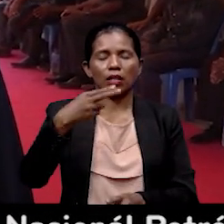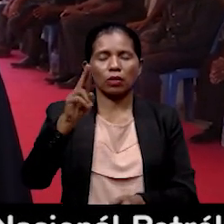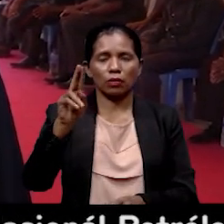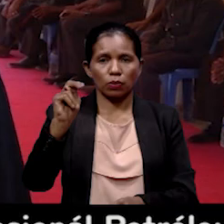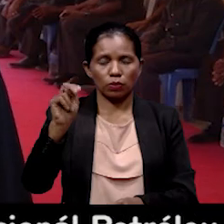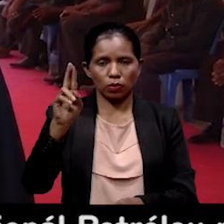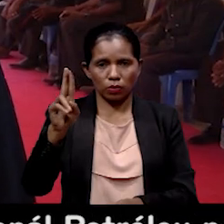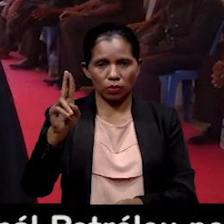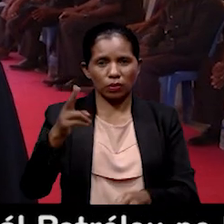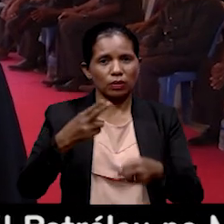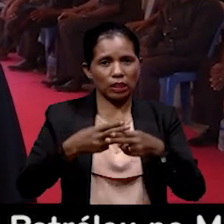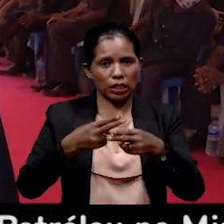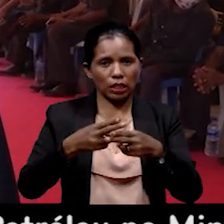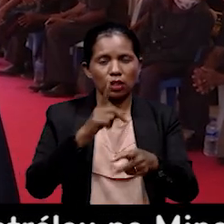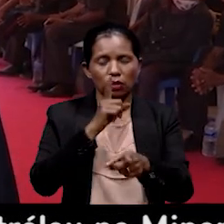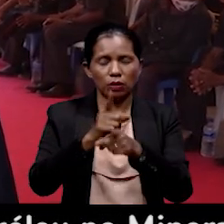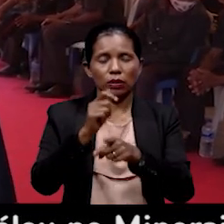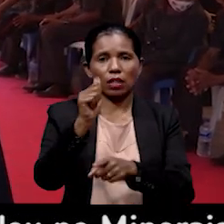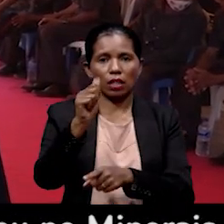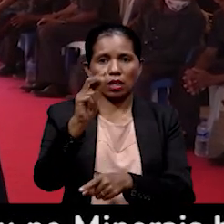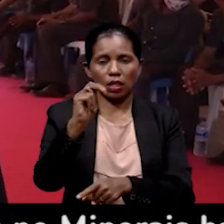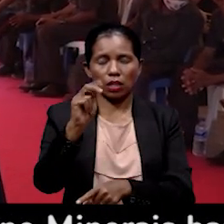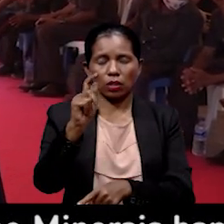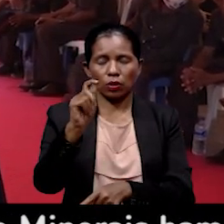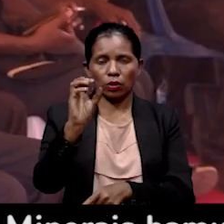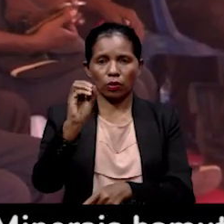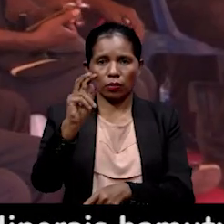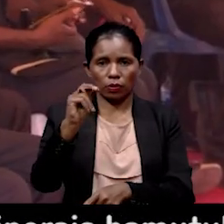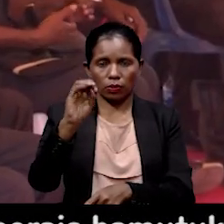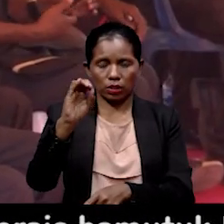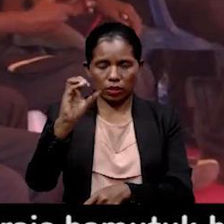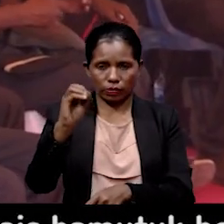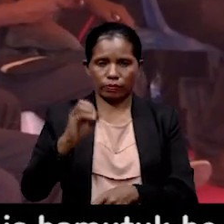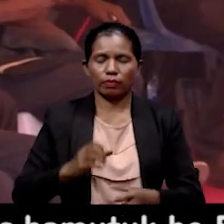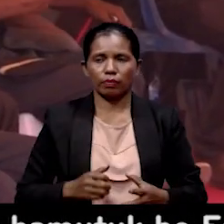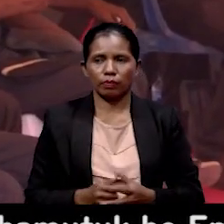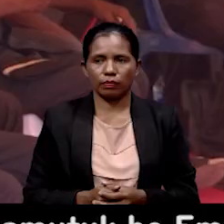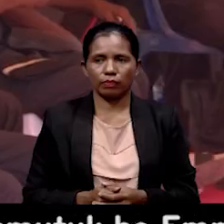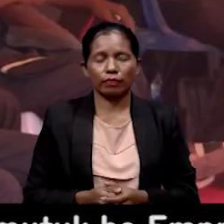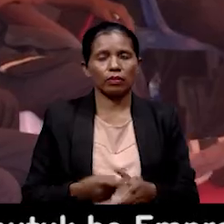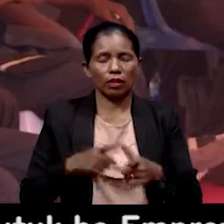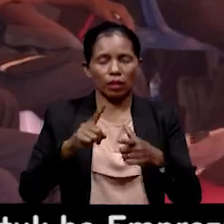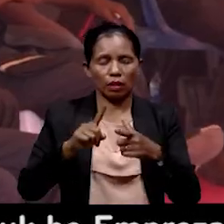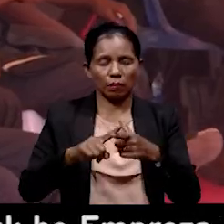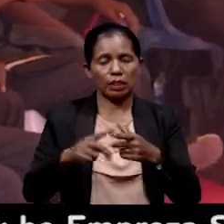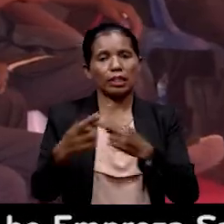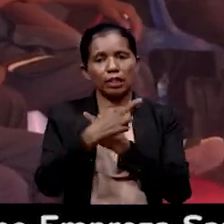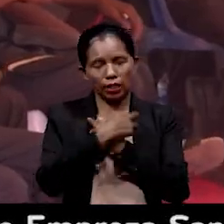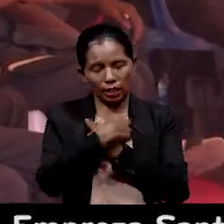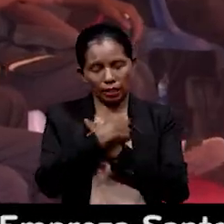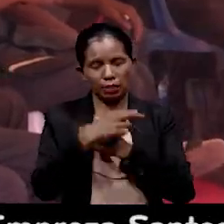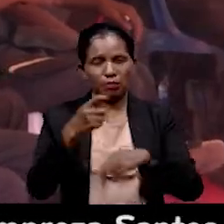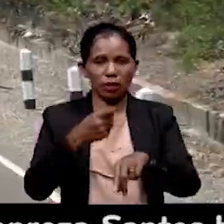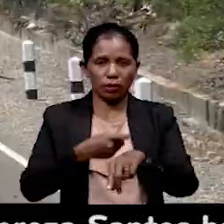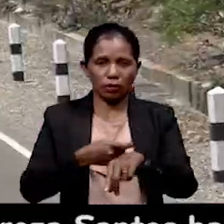Gomes, Bucar Karatayano. Hafoin matebian descansa minuto balun, ianiknua